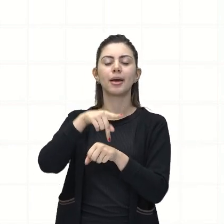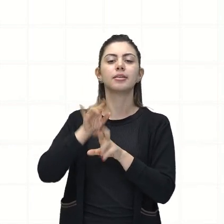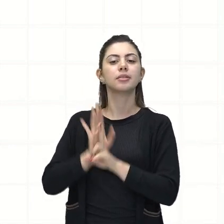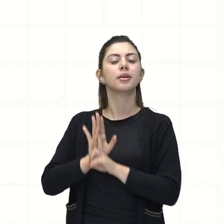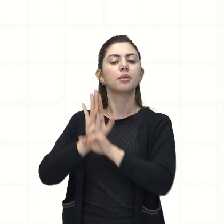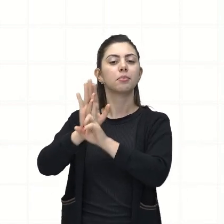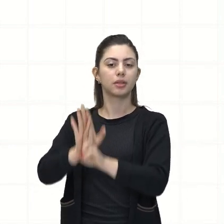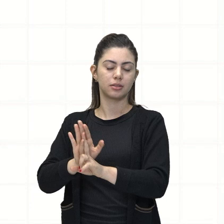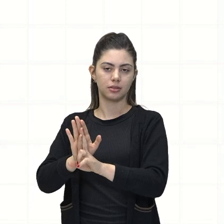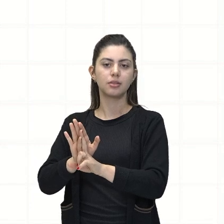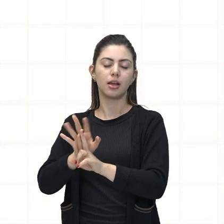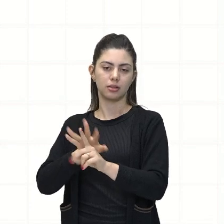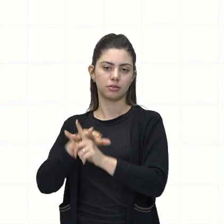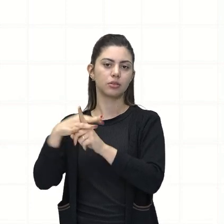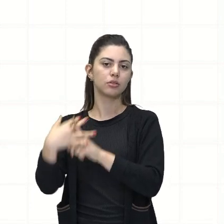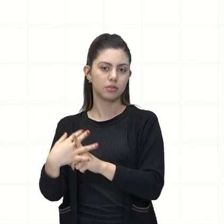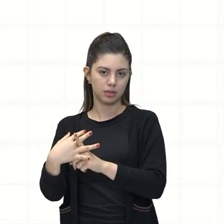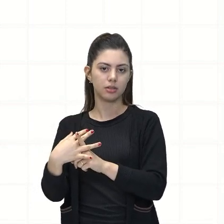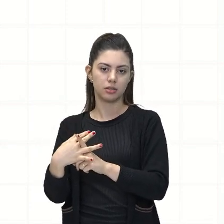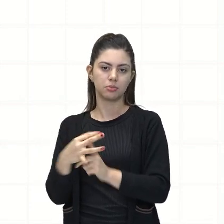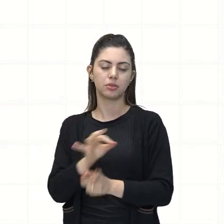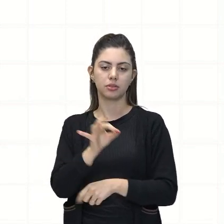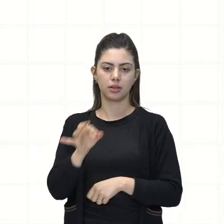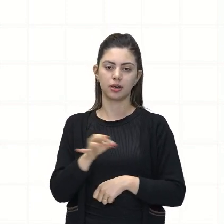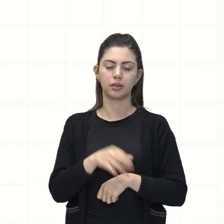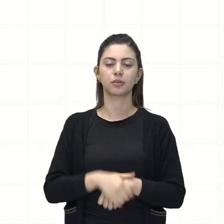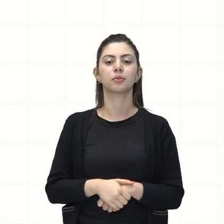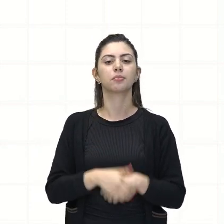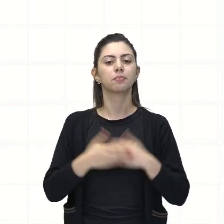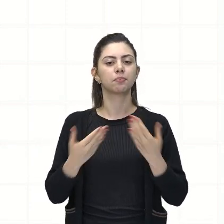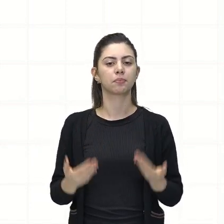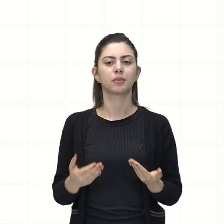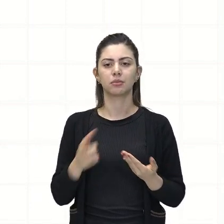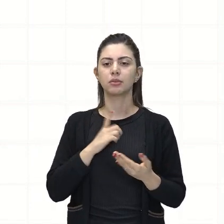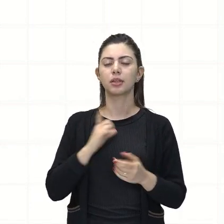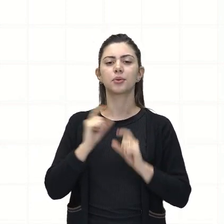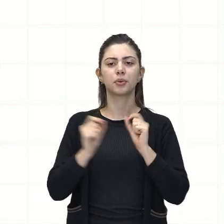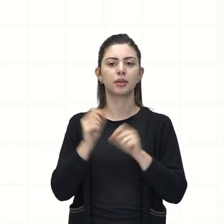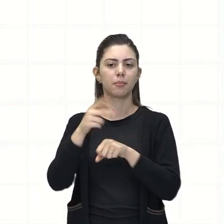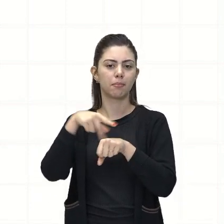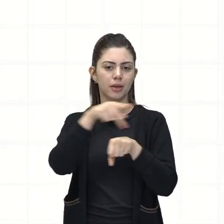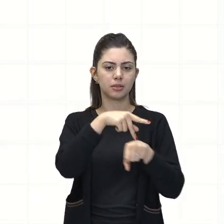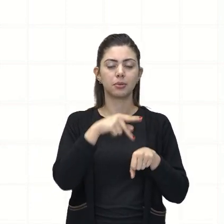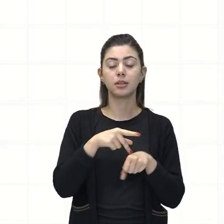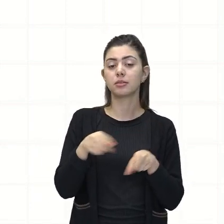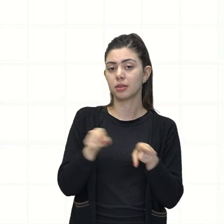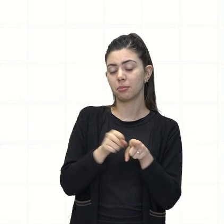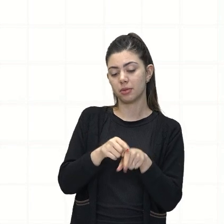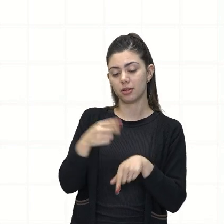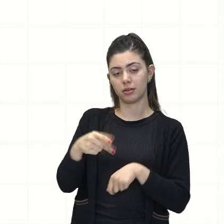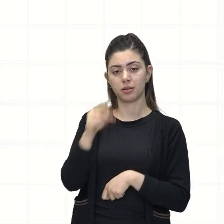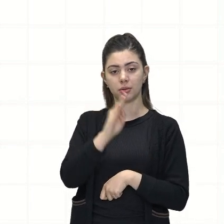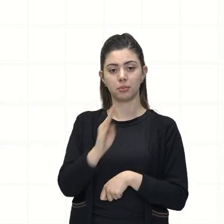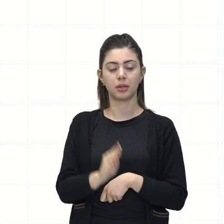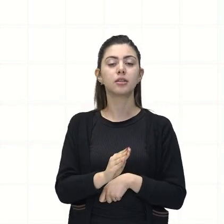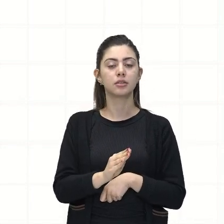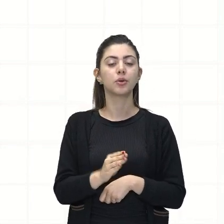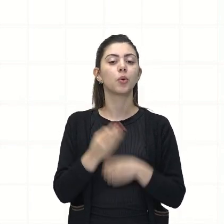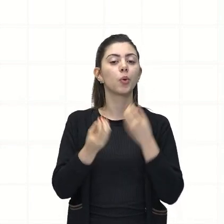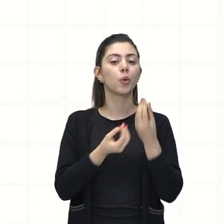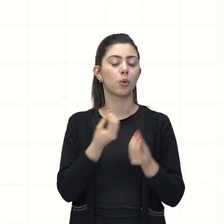considerados socialistas, tá? Então a gente observa que muitos países, inclusive o Brasil, se declararam